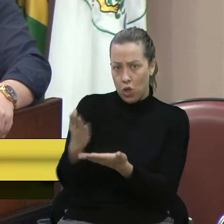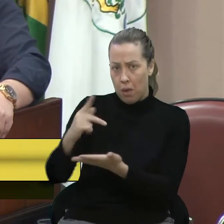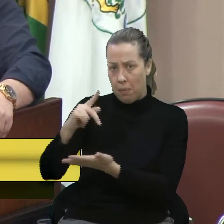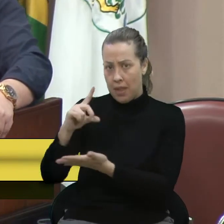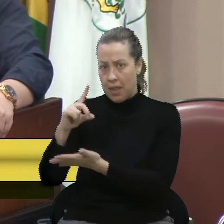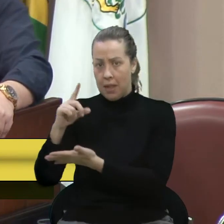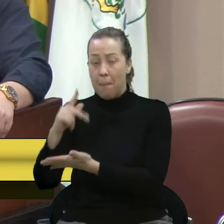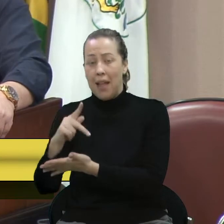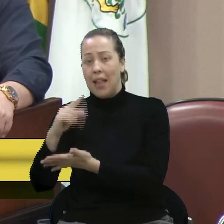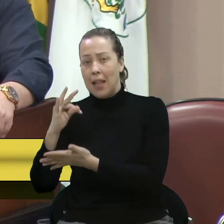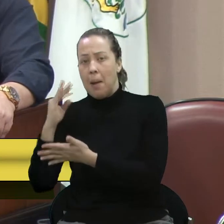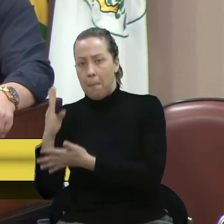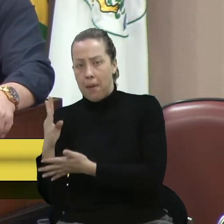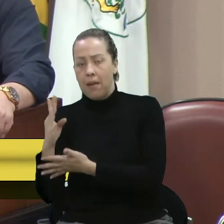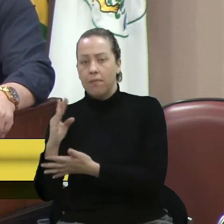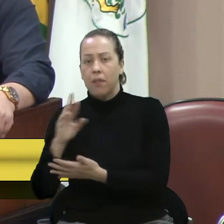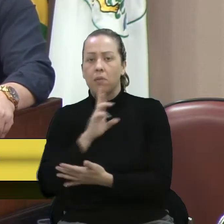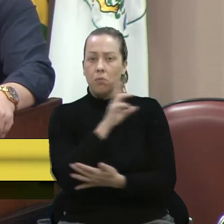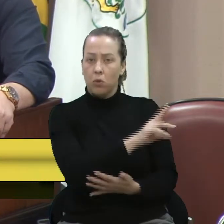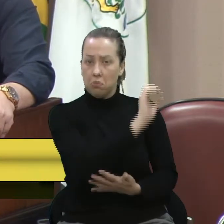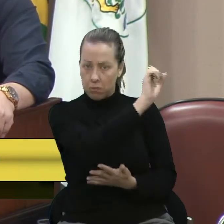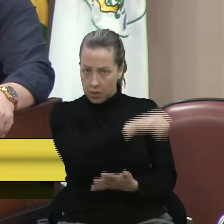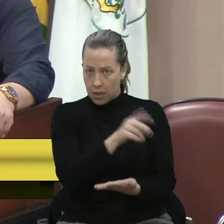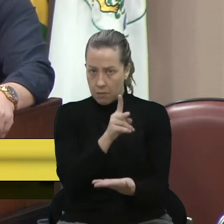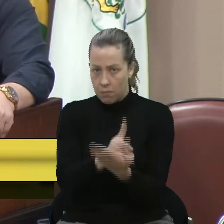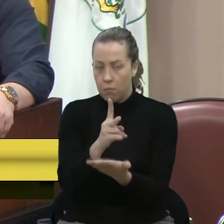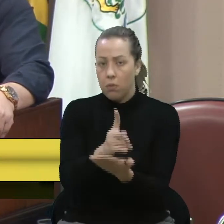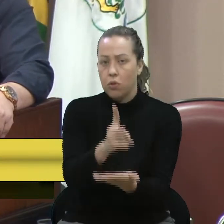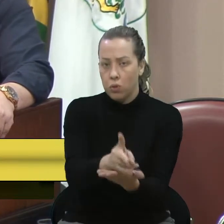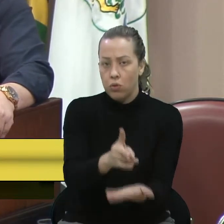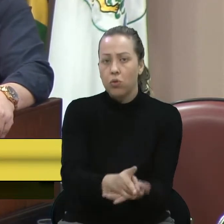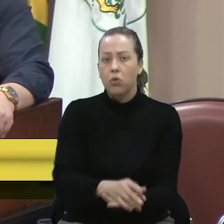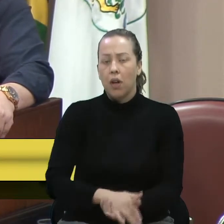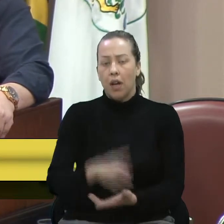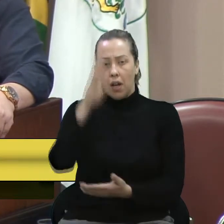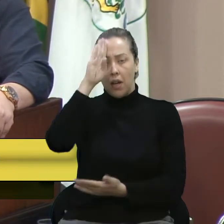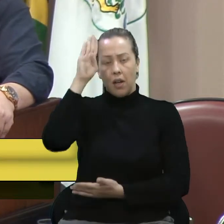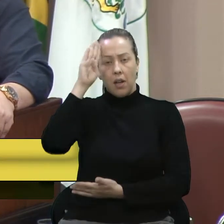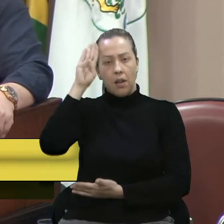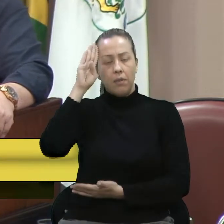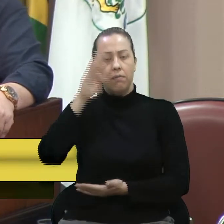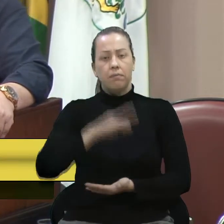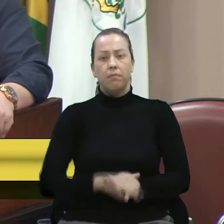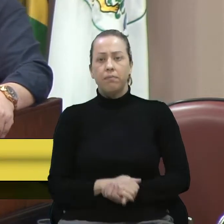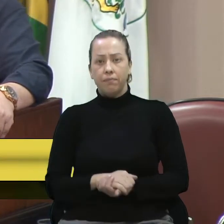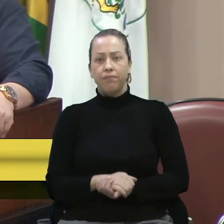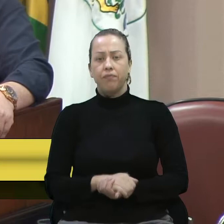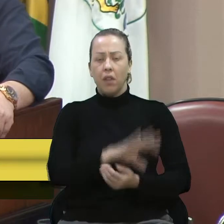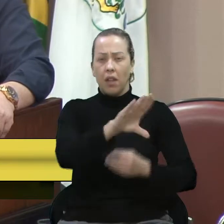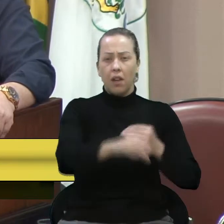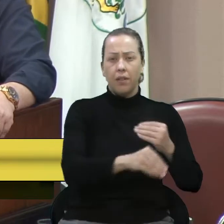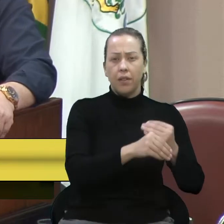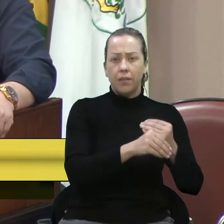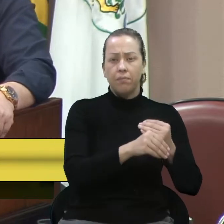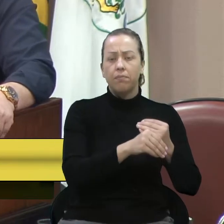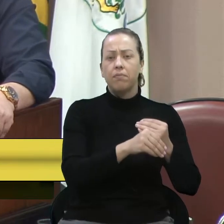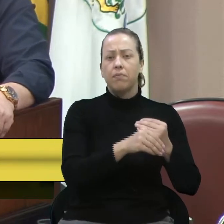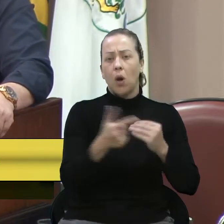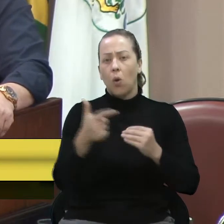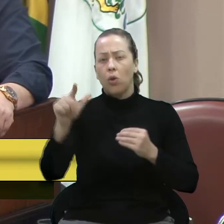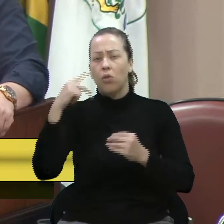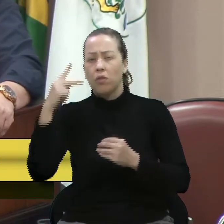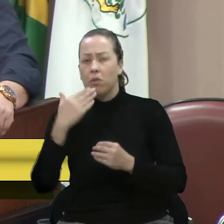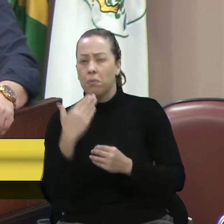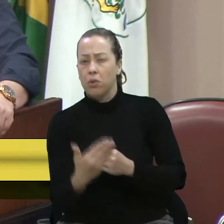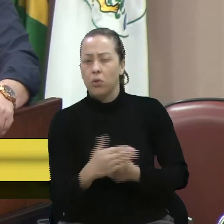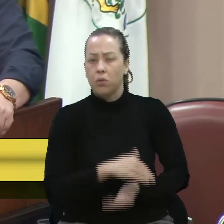presidente. Em declaração de líder da bancada do PTB, permanece Adriano Lessan com a palavra. Uma parte, senhor. Então a gente sabe